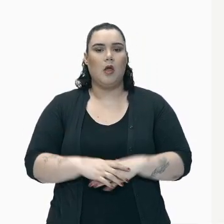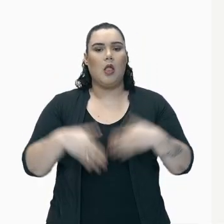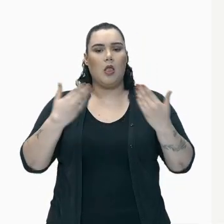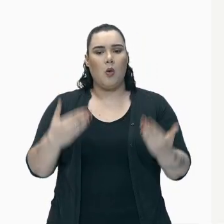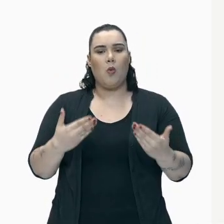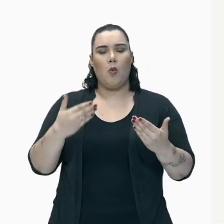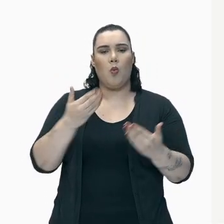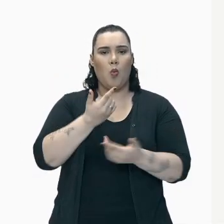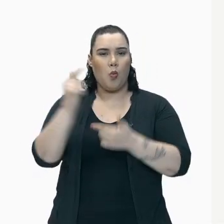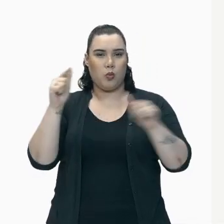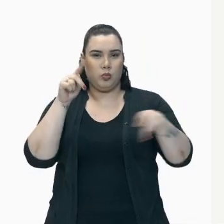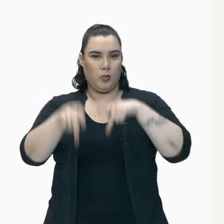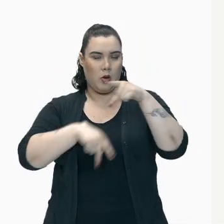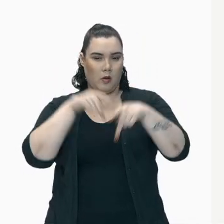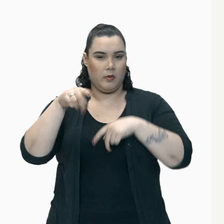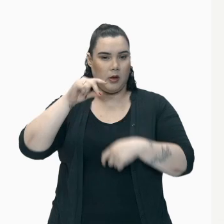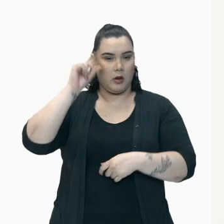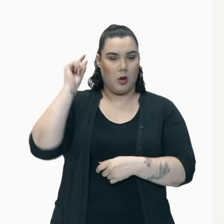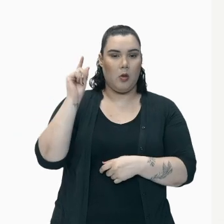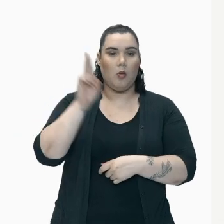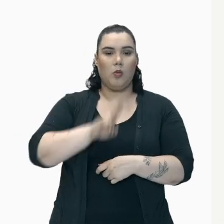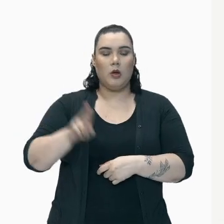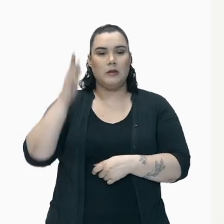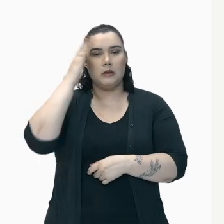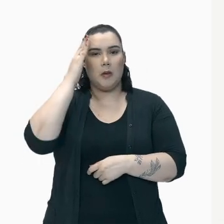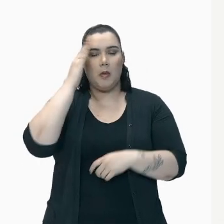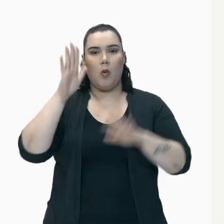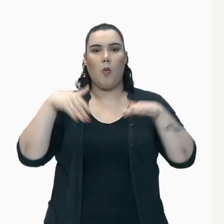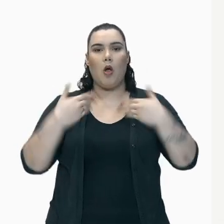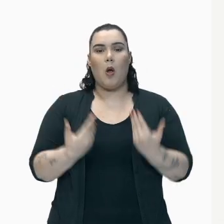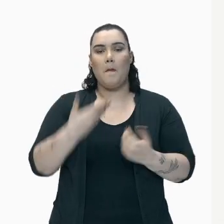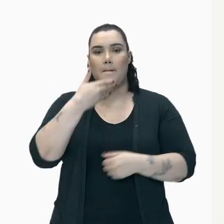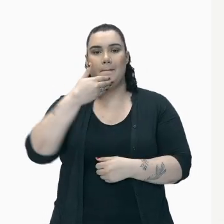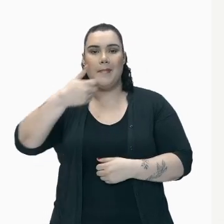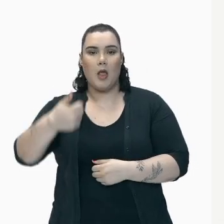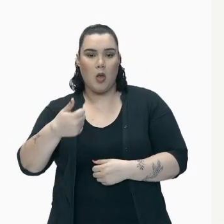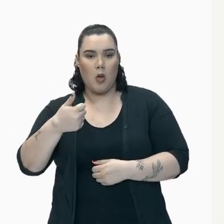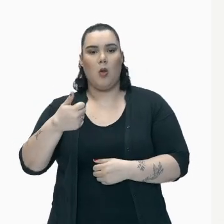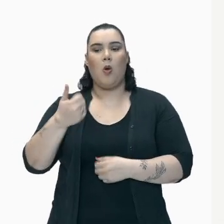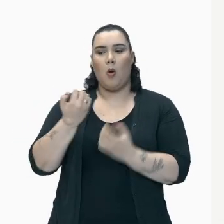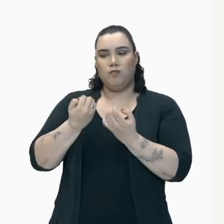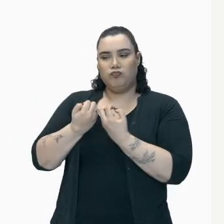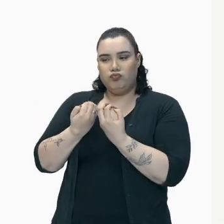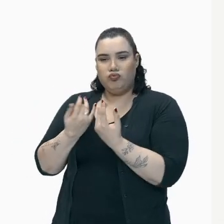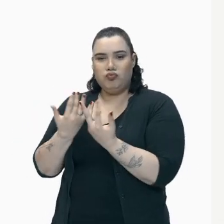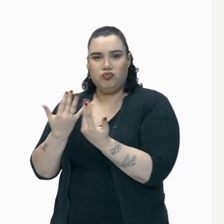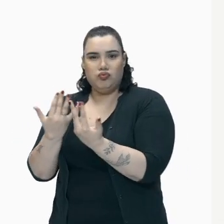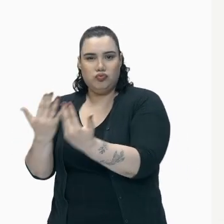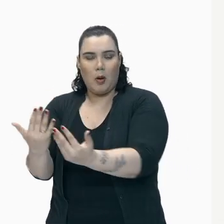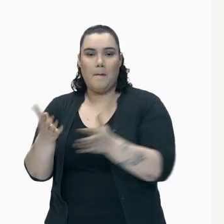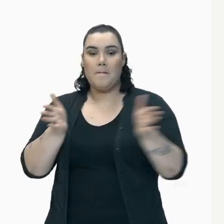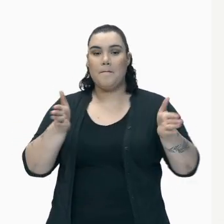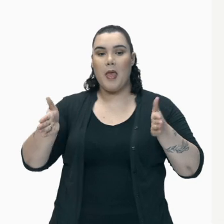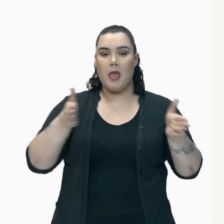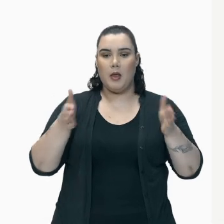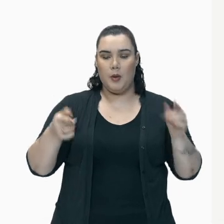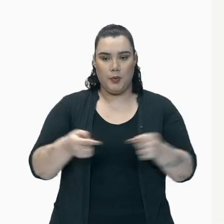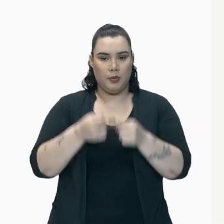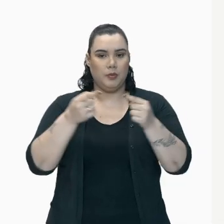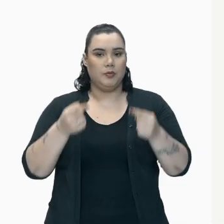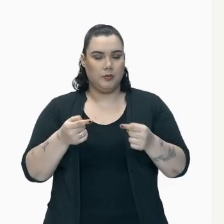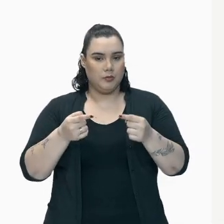calendários e usavam isso para definir melhor o período para o plantio. Olha aí novamente aparecendo